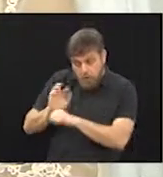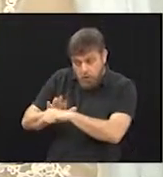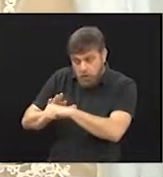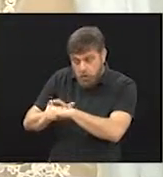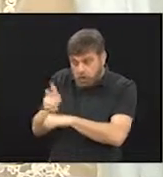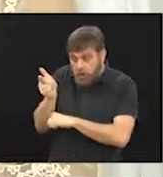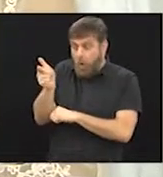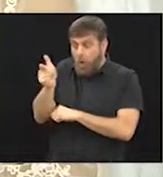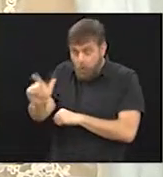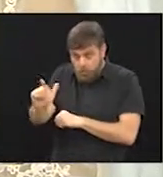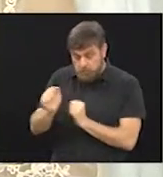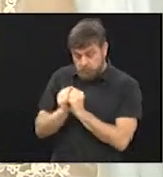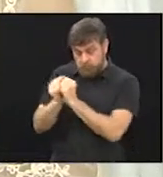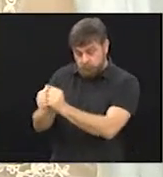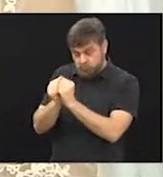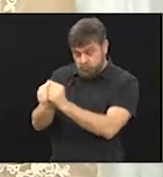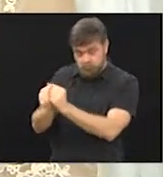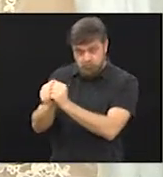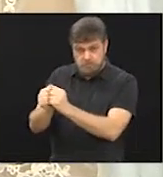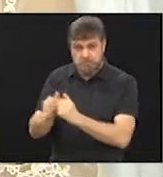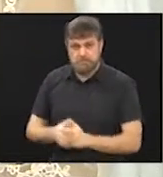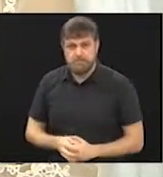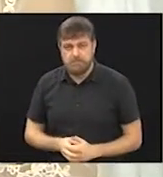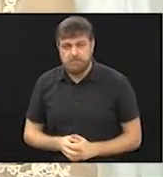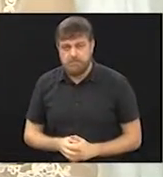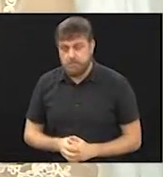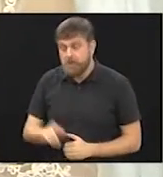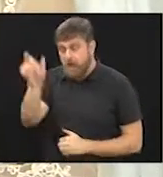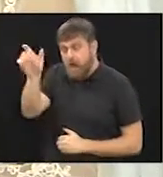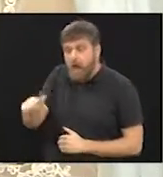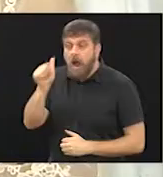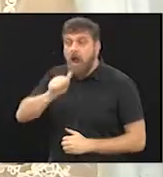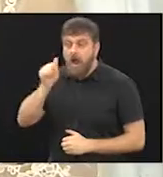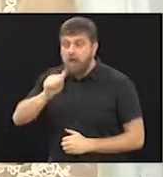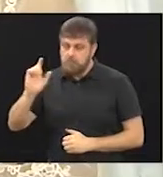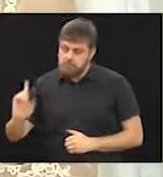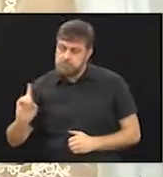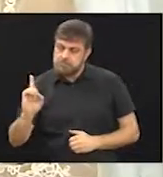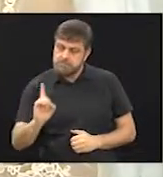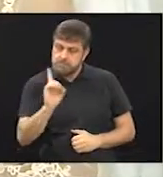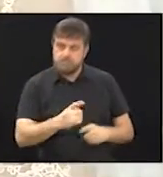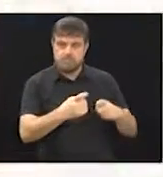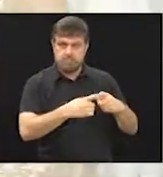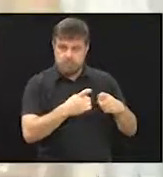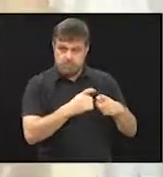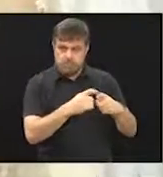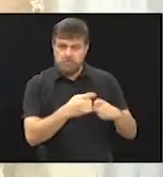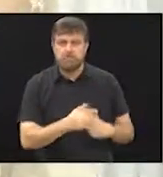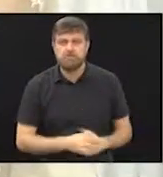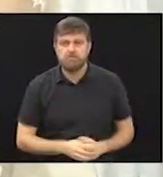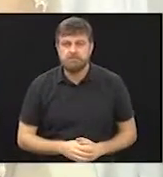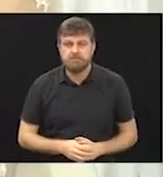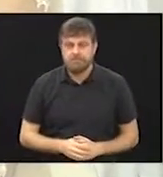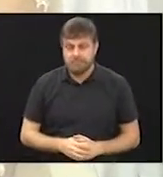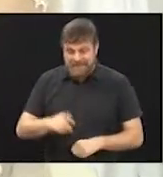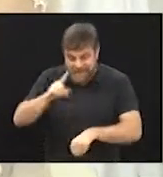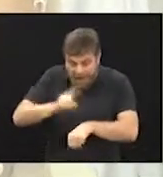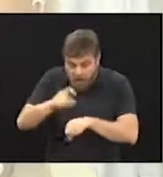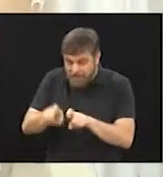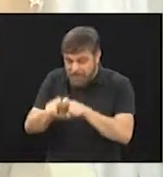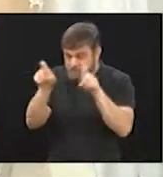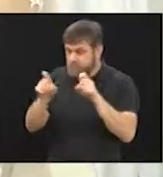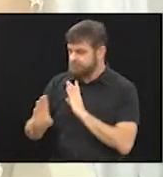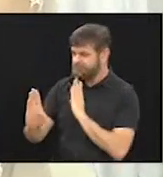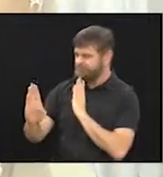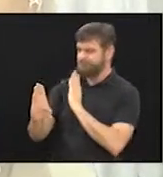comorbidade que esteja acontecendo junto, para que a paciente possa dar seguimento. A partir do momento que o ginecologista